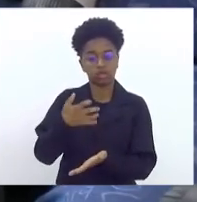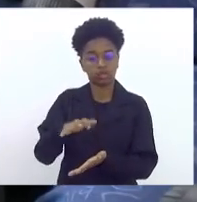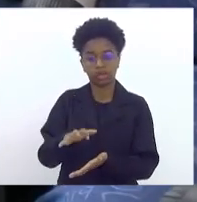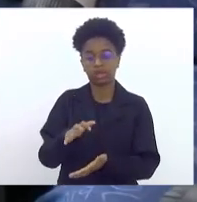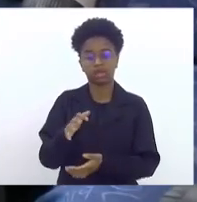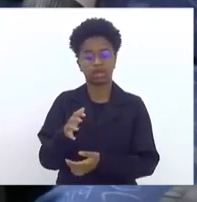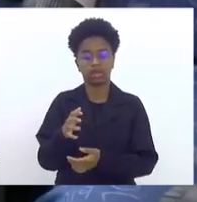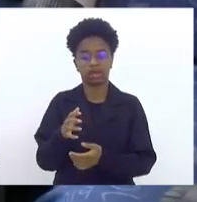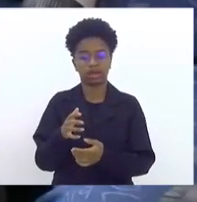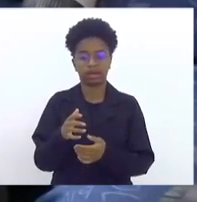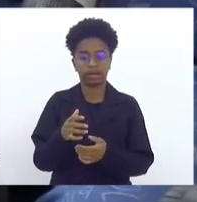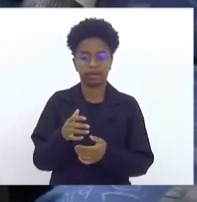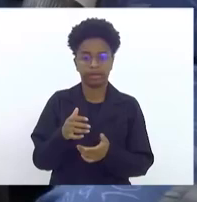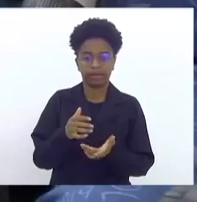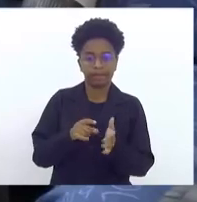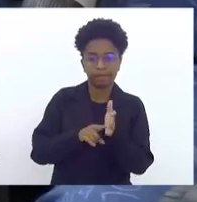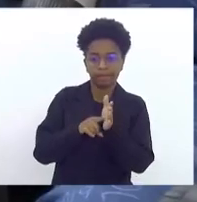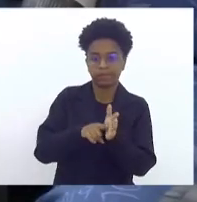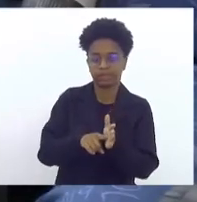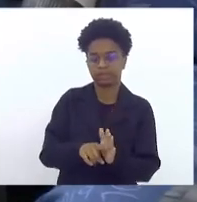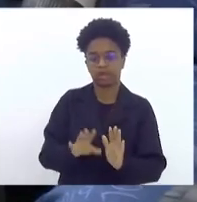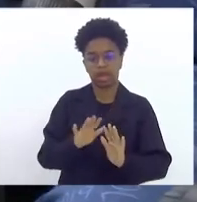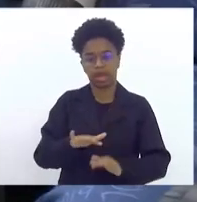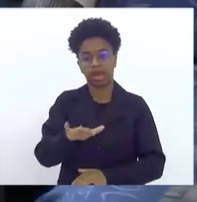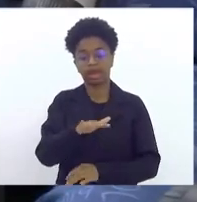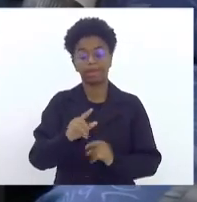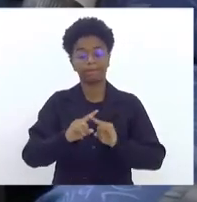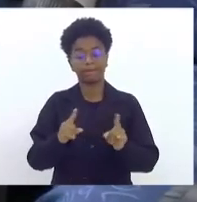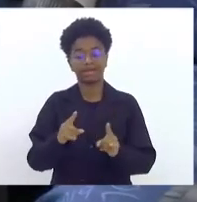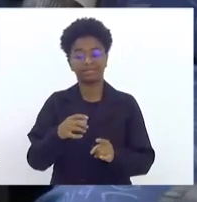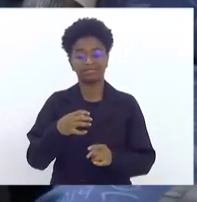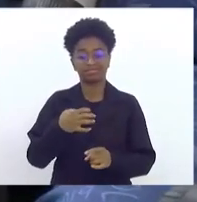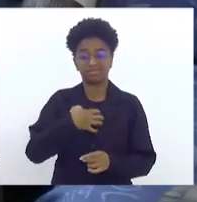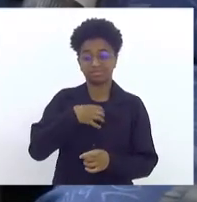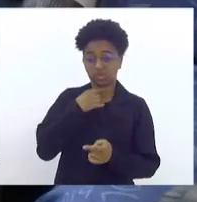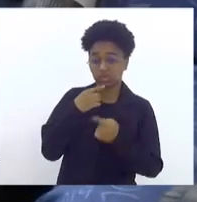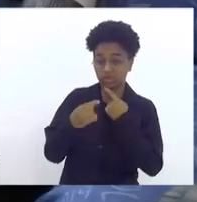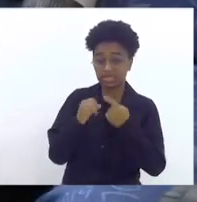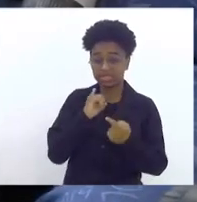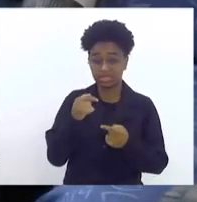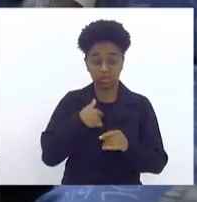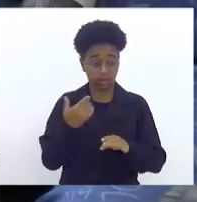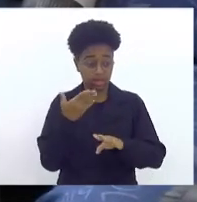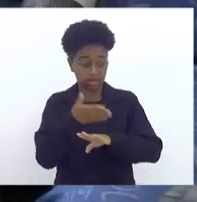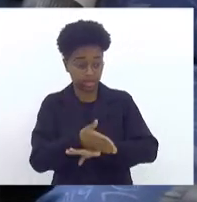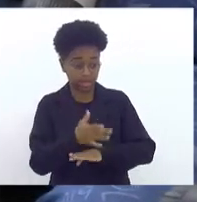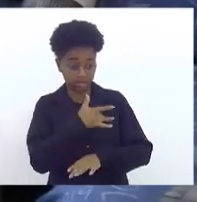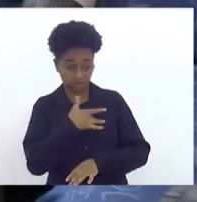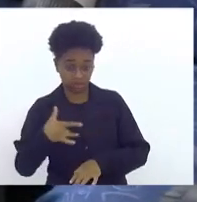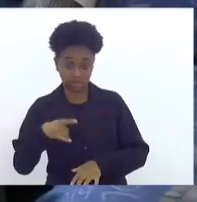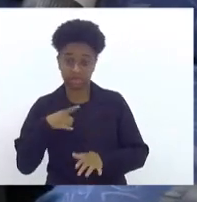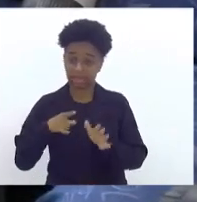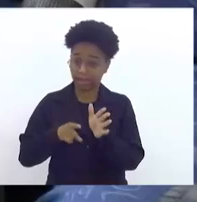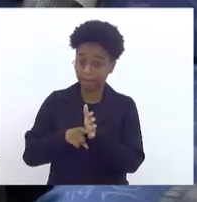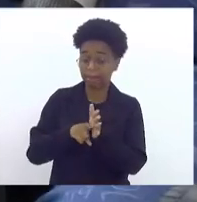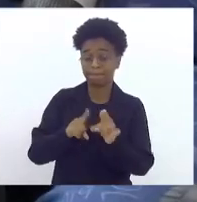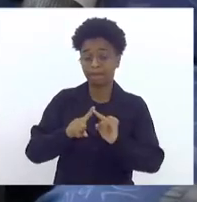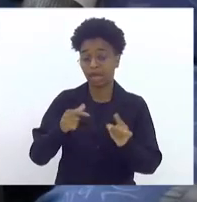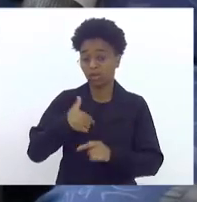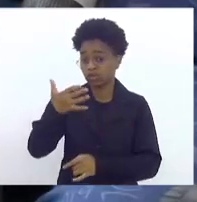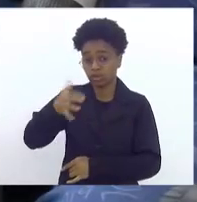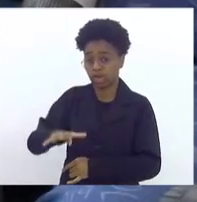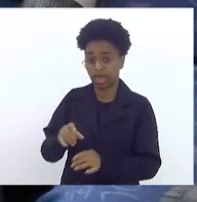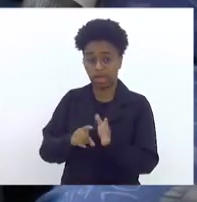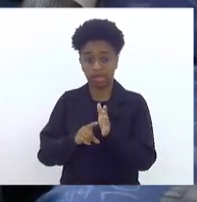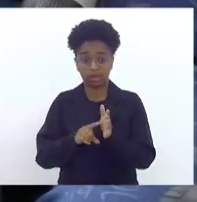penal mas ela precisava da saúde e ela ficava na dúvida se eu for na saúde vai ter a investigação Mas eu não quero a